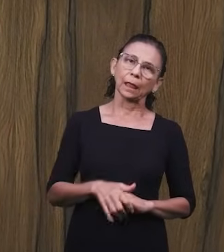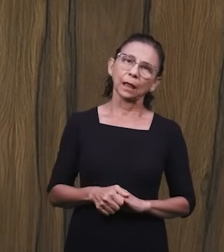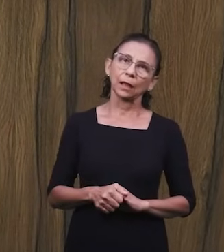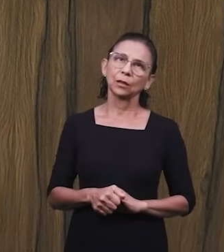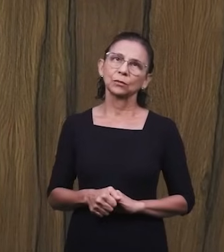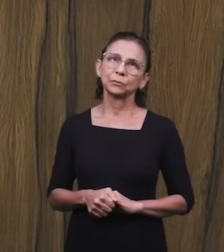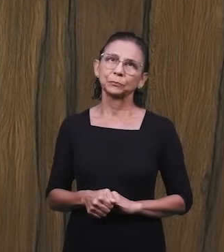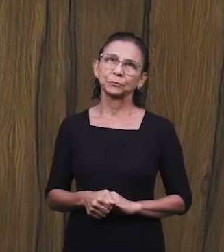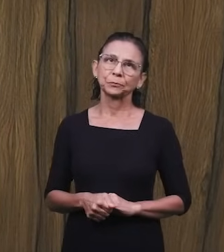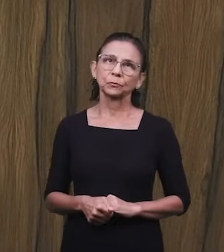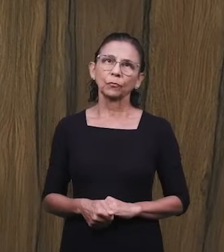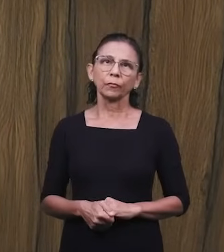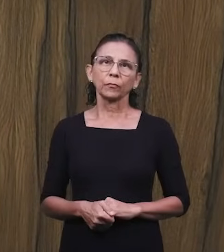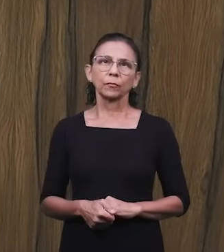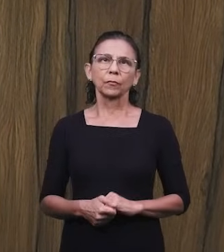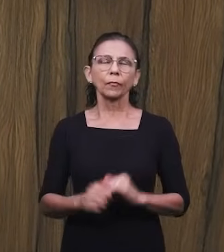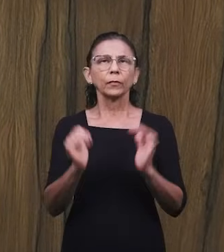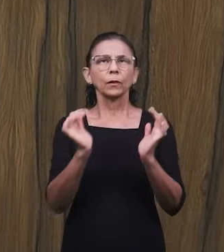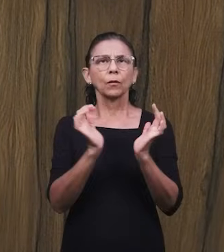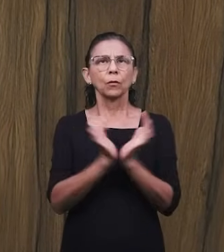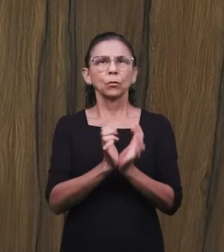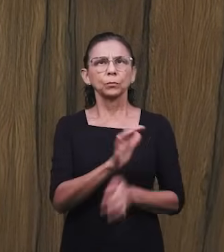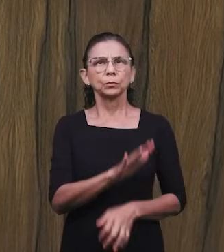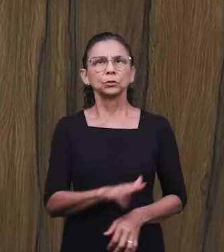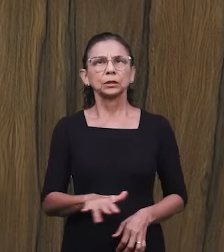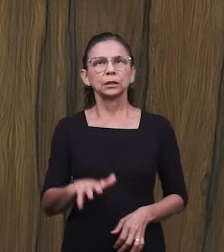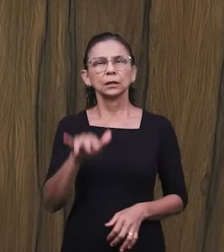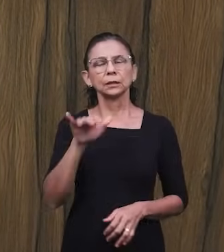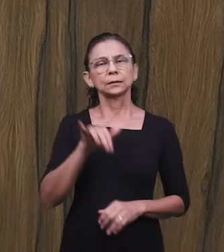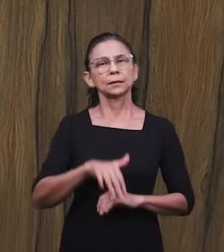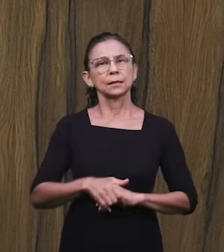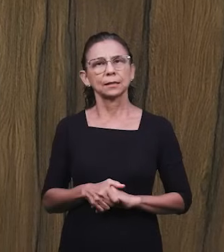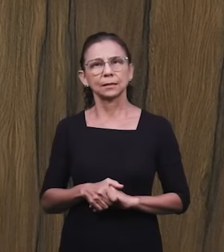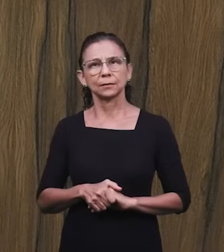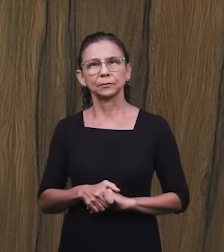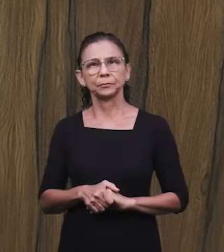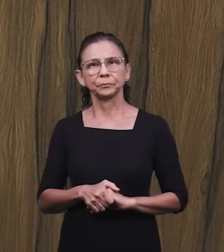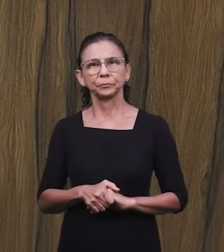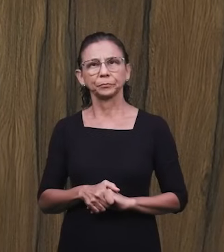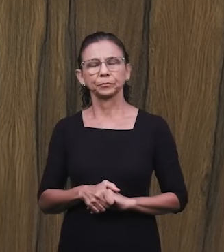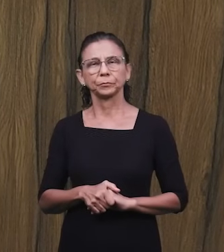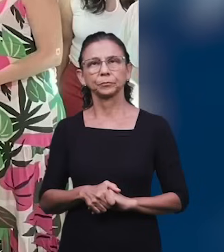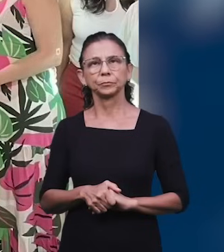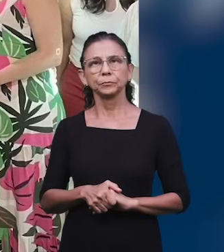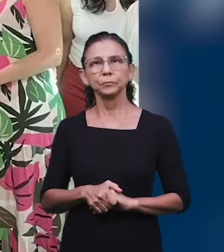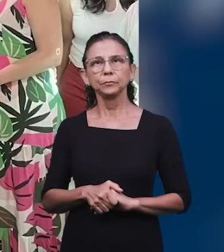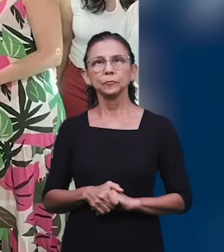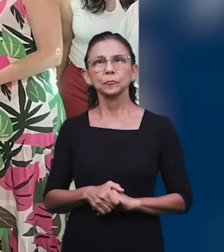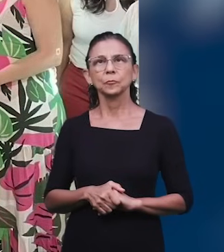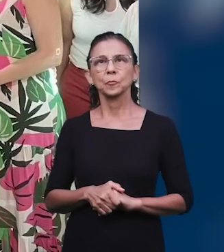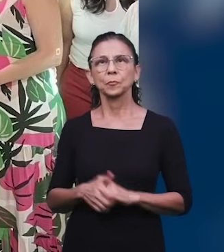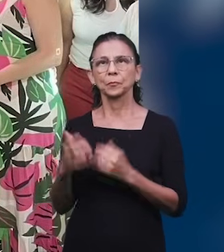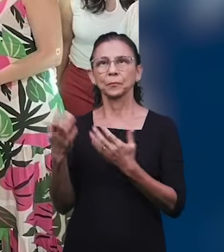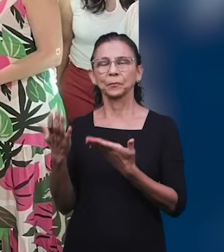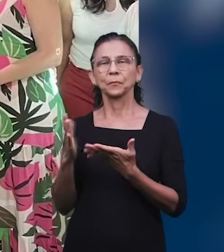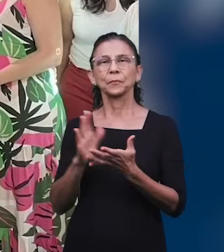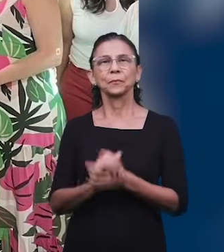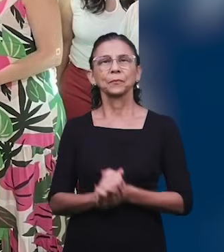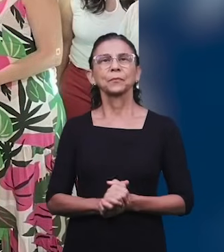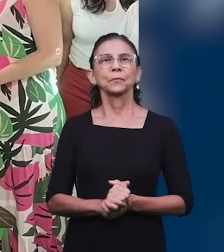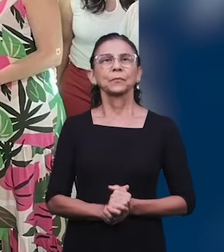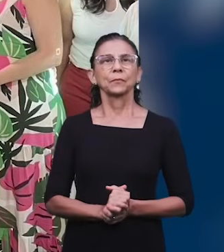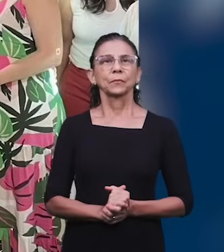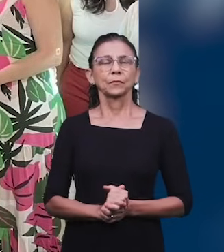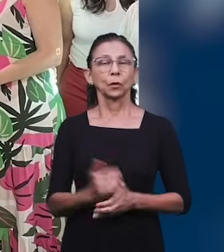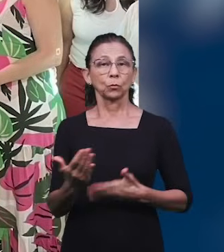no domingo a evangelização de classes. E no culto à noite, os irmãos cearam glorificando ao Senhor. Os irmãos da Igreja de Sorriso, Mato